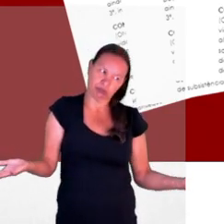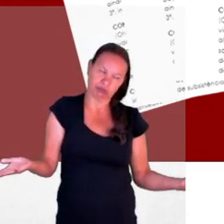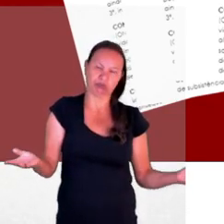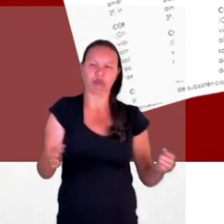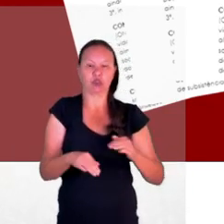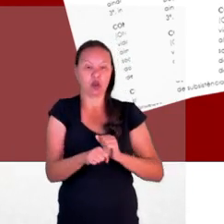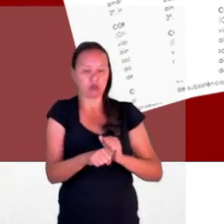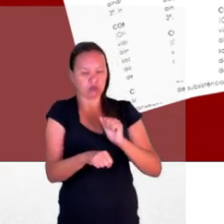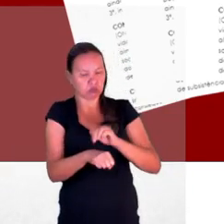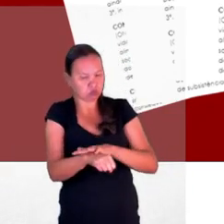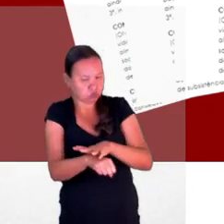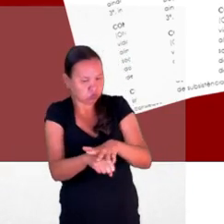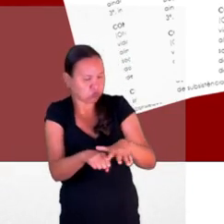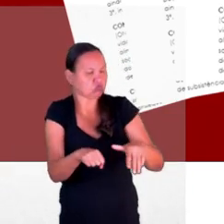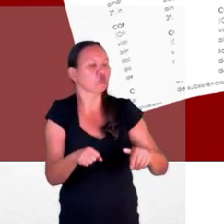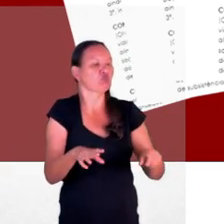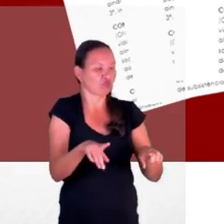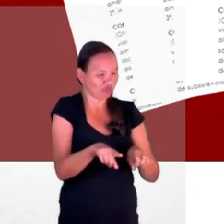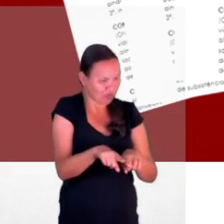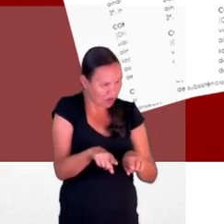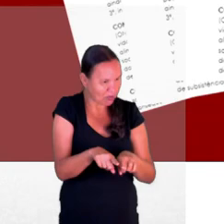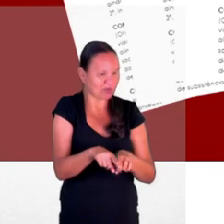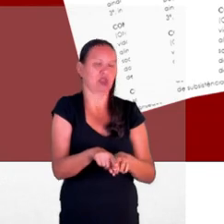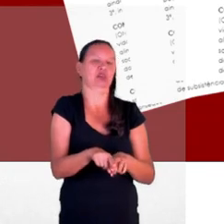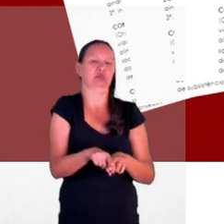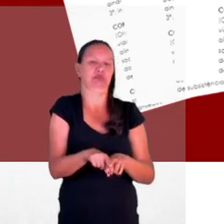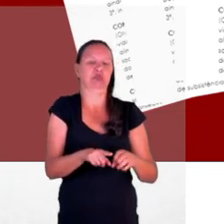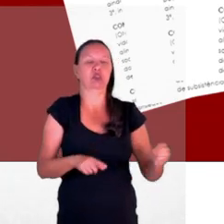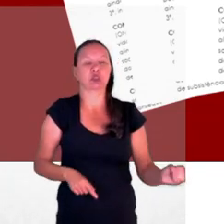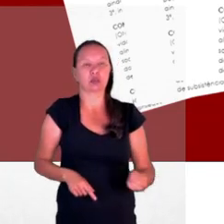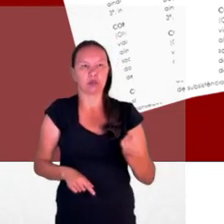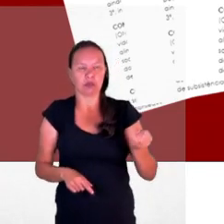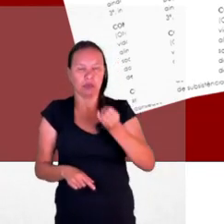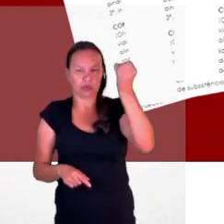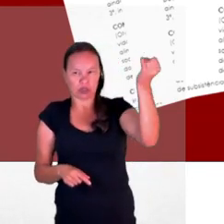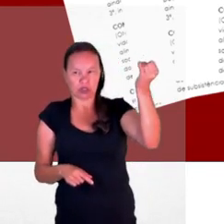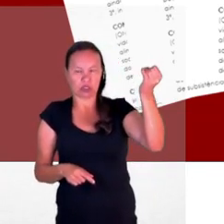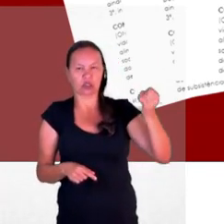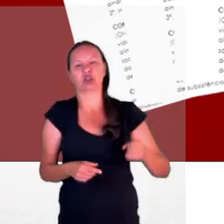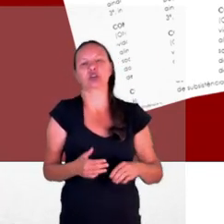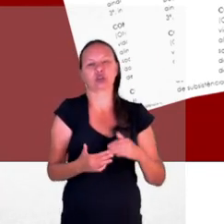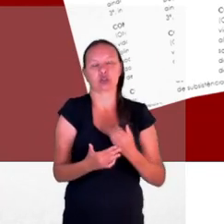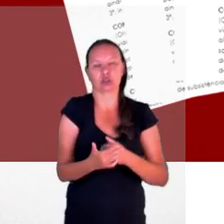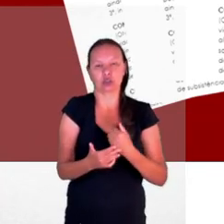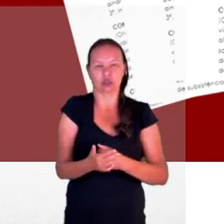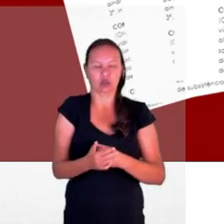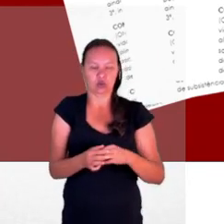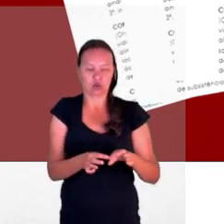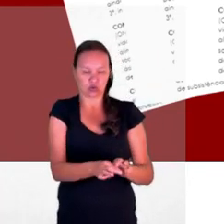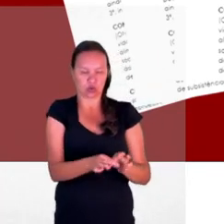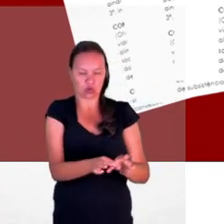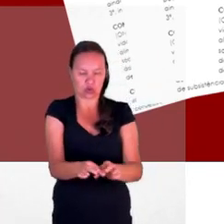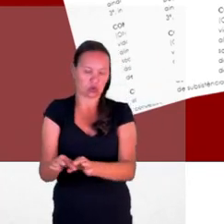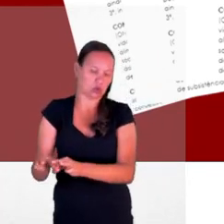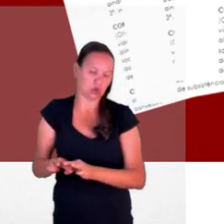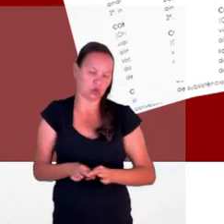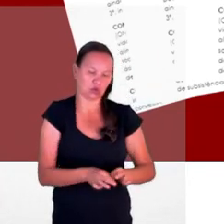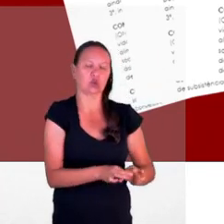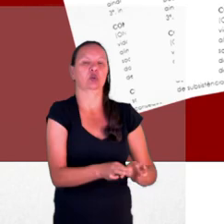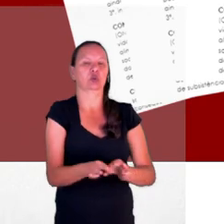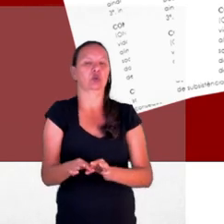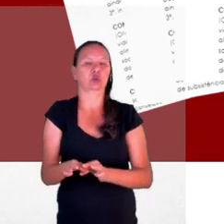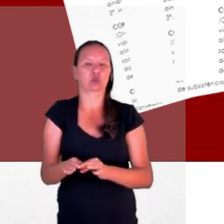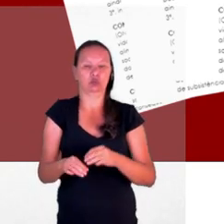a pandemia portanto de fato eh num processo de reorganização de reestruturação o